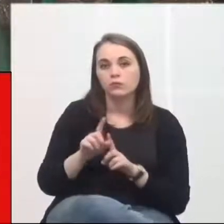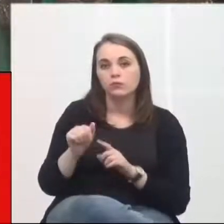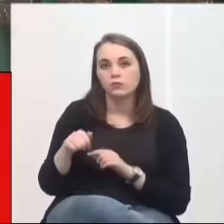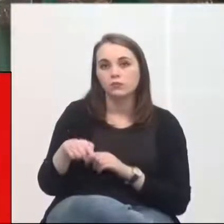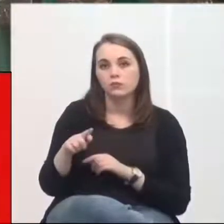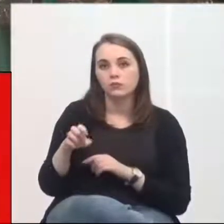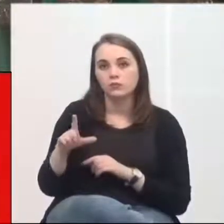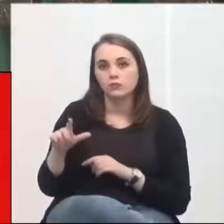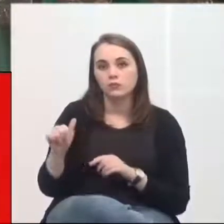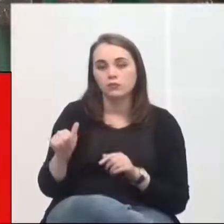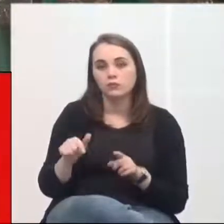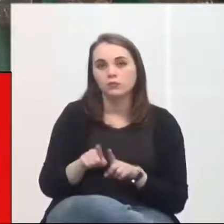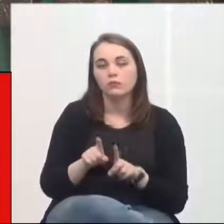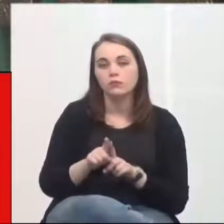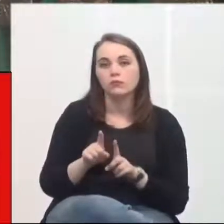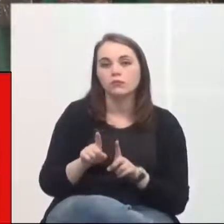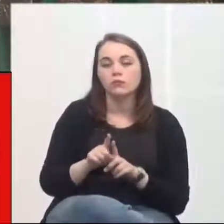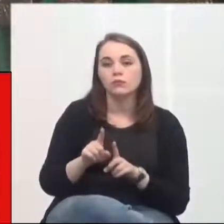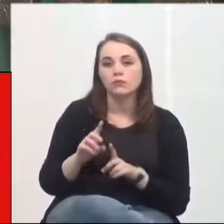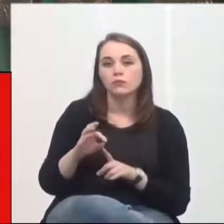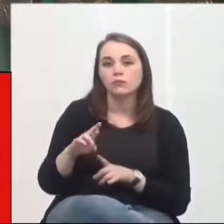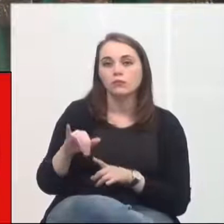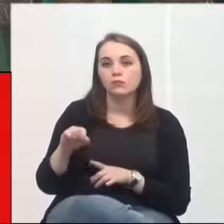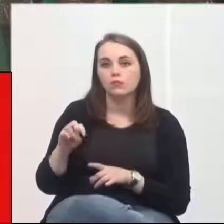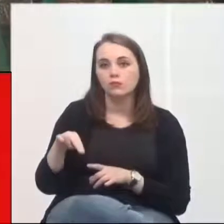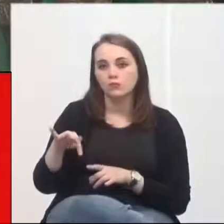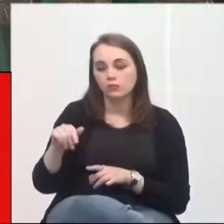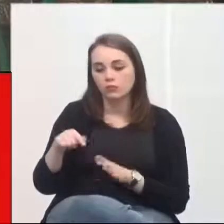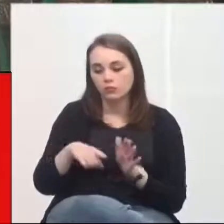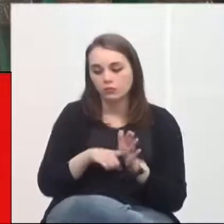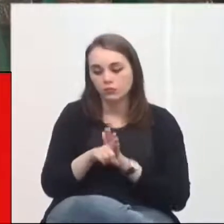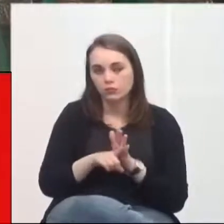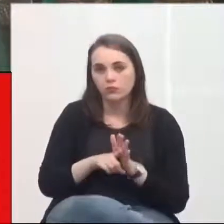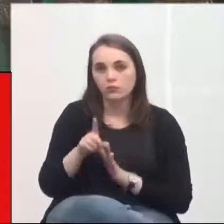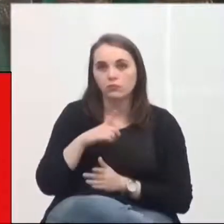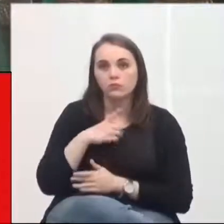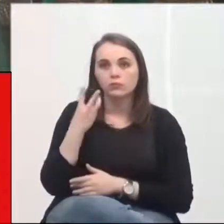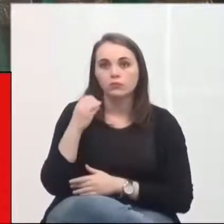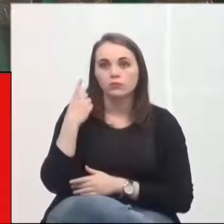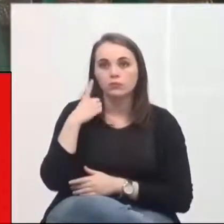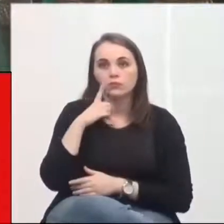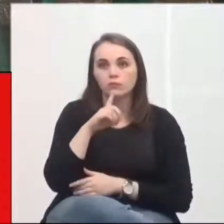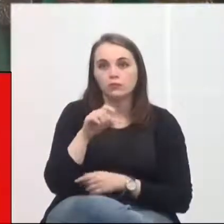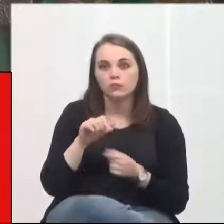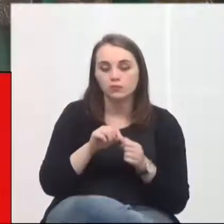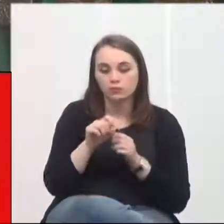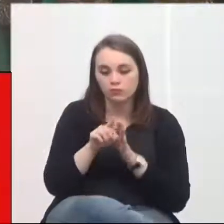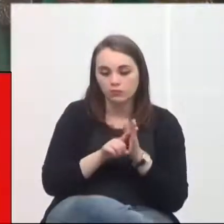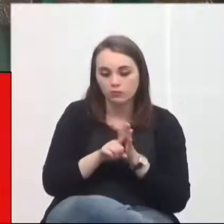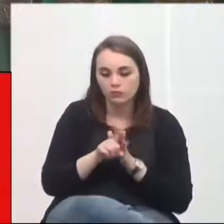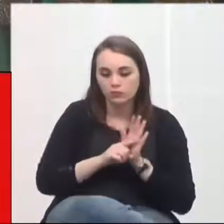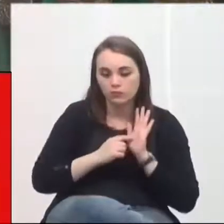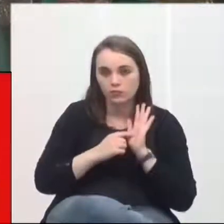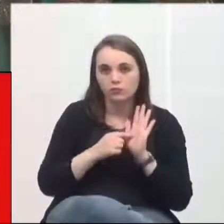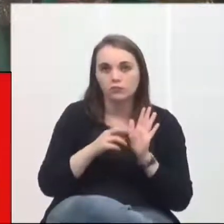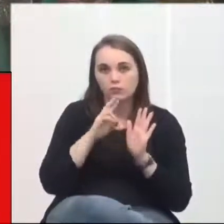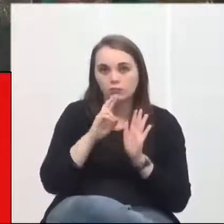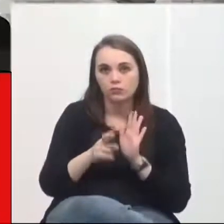Manuel, que são as responsáveis por essa sindicância, que tem 30 dias para fazer a apuração e apresentar o